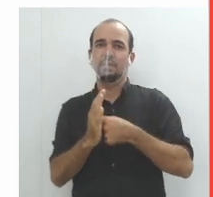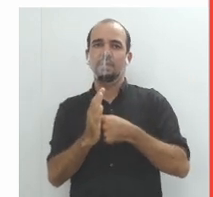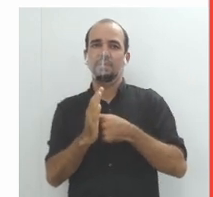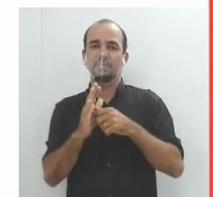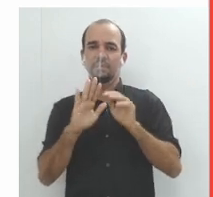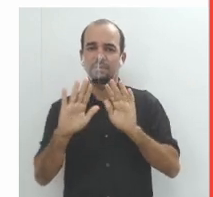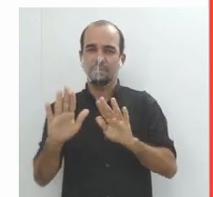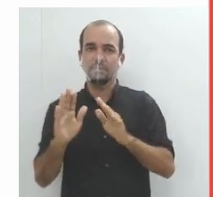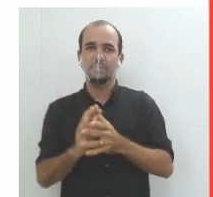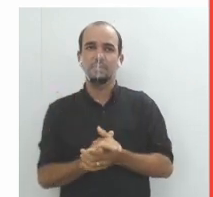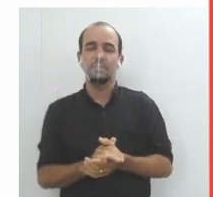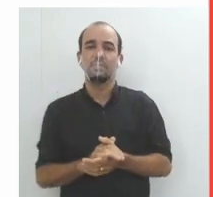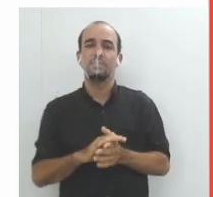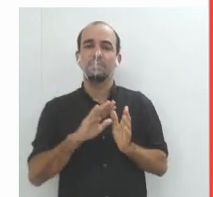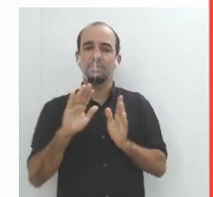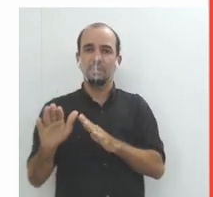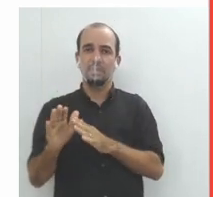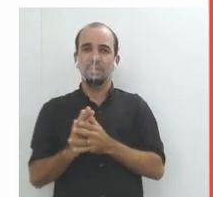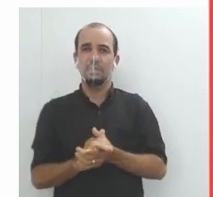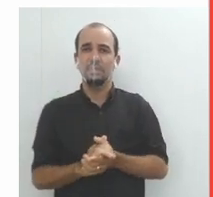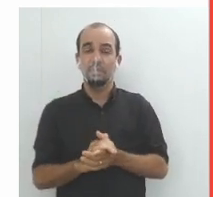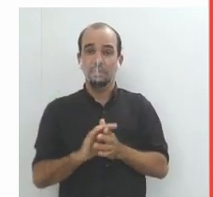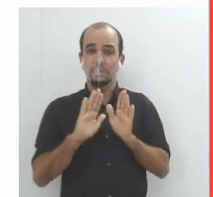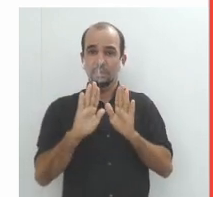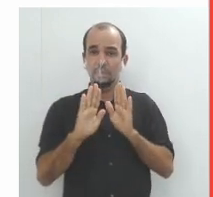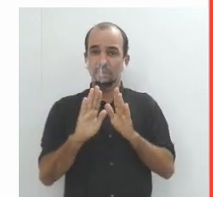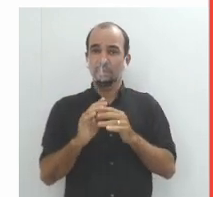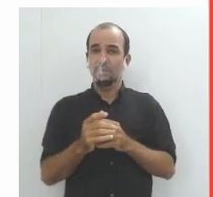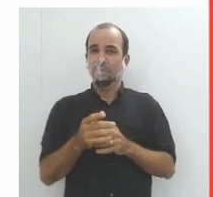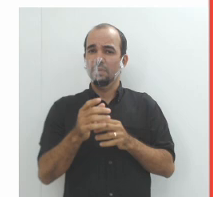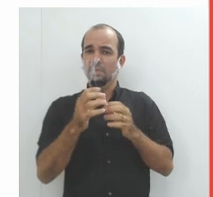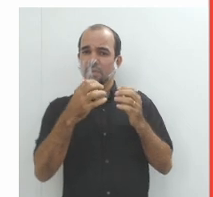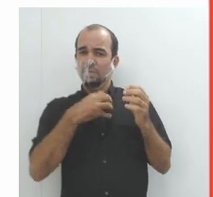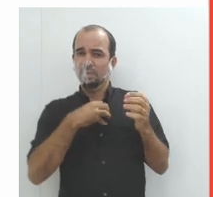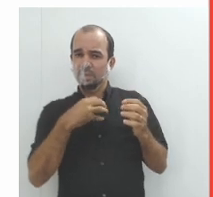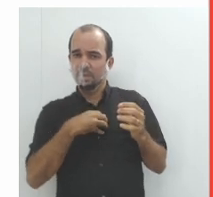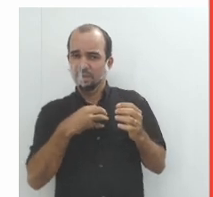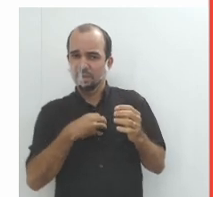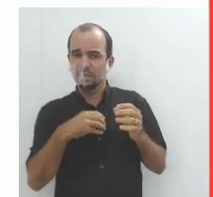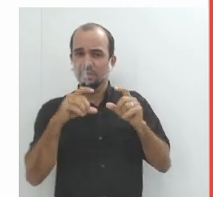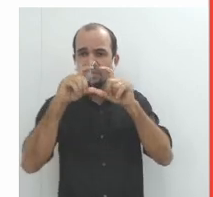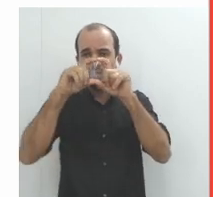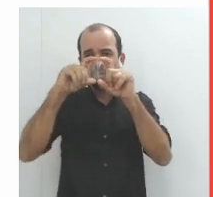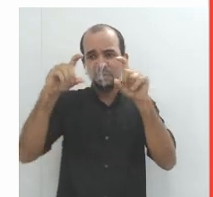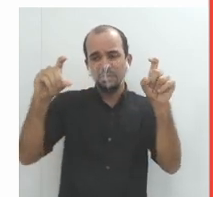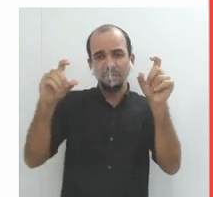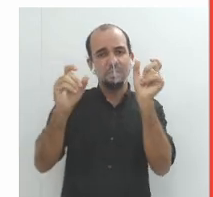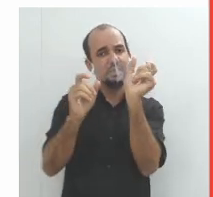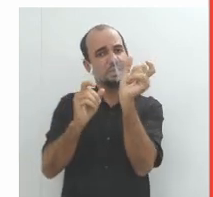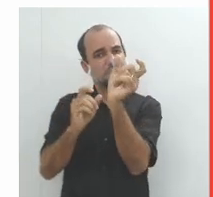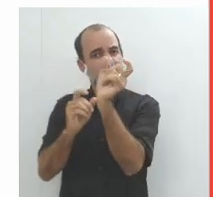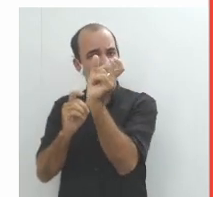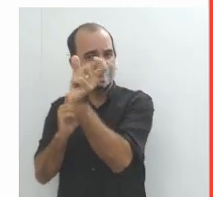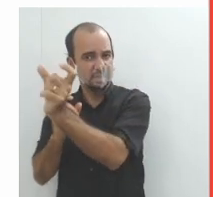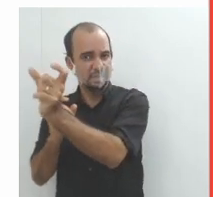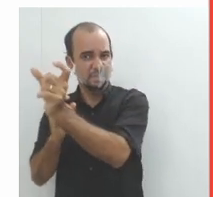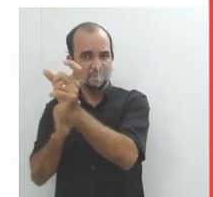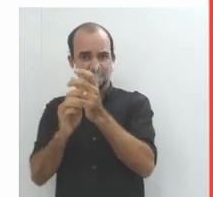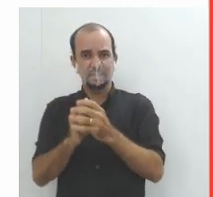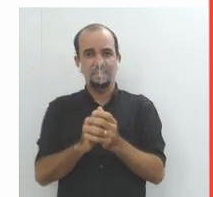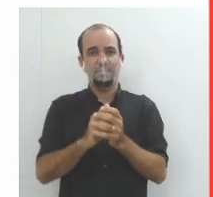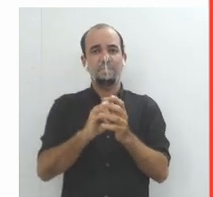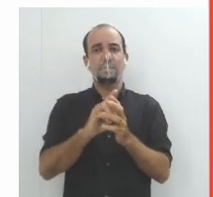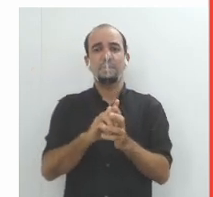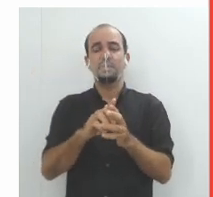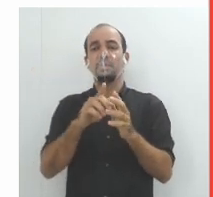uma vez, reforce mais uma vez o sentido de cada palavra dessa, né? Eu